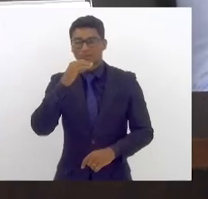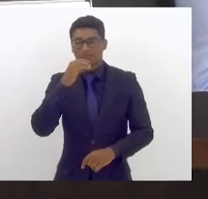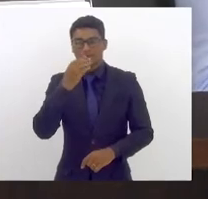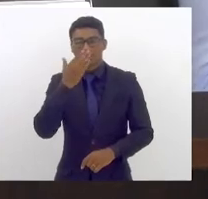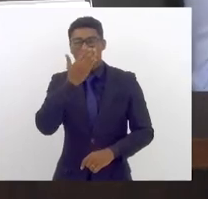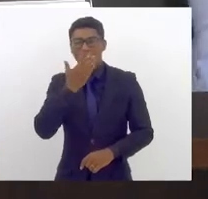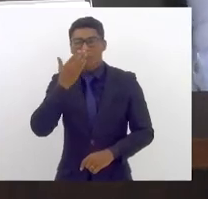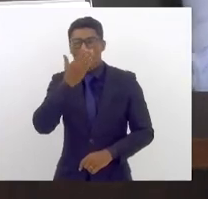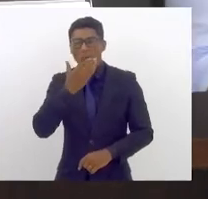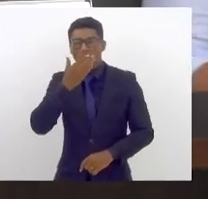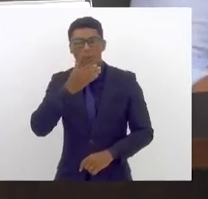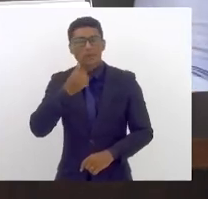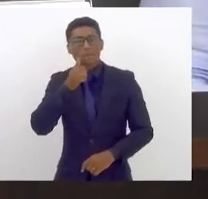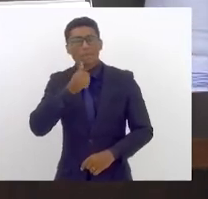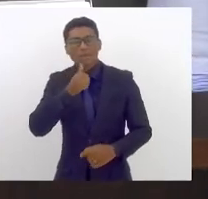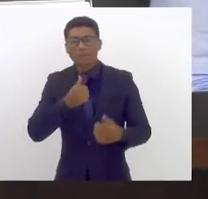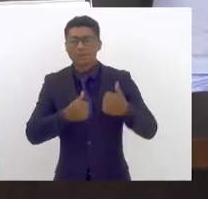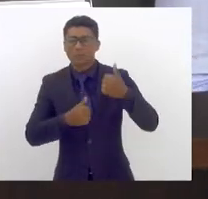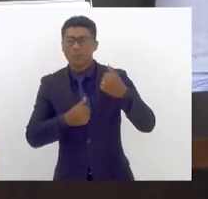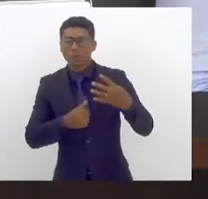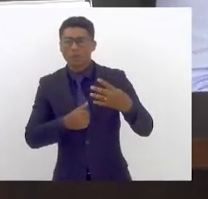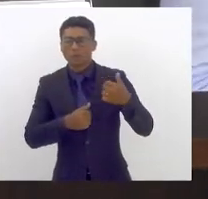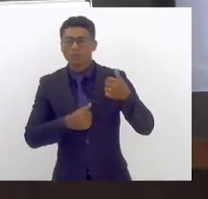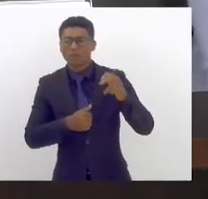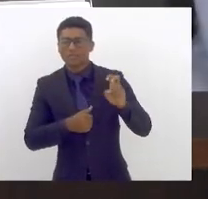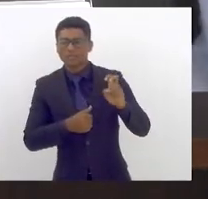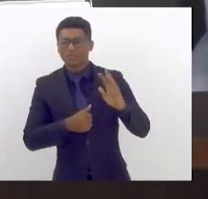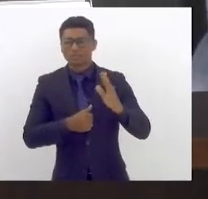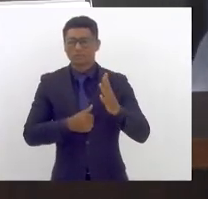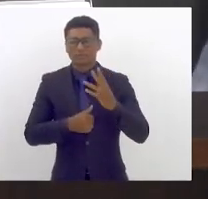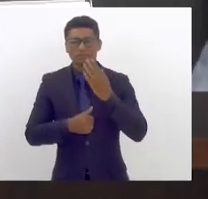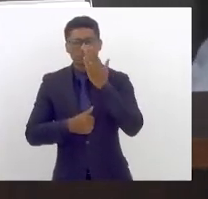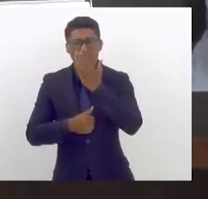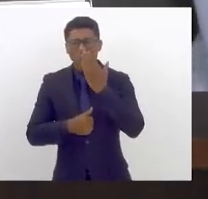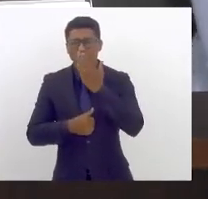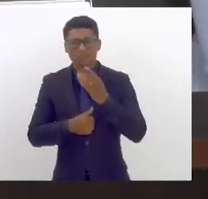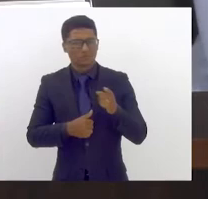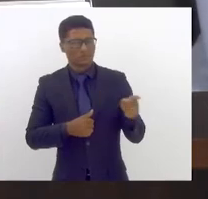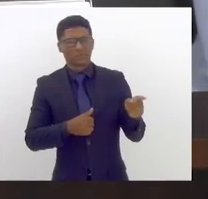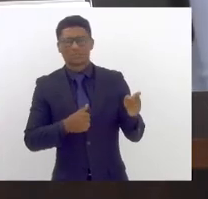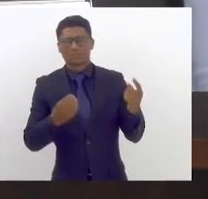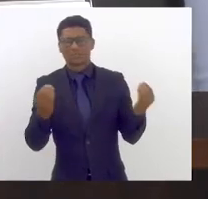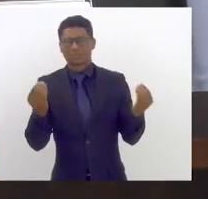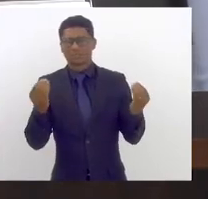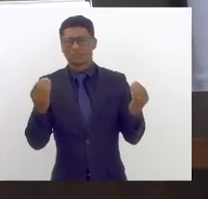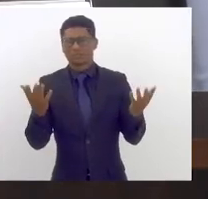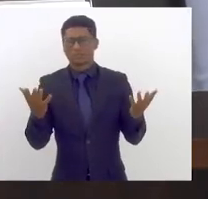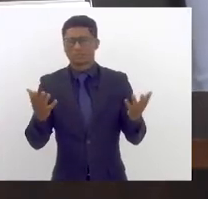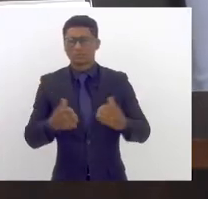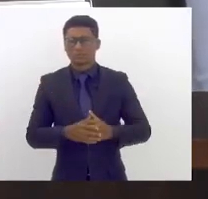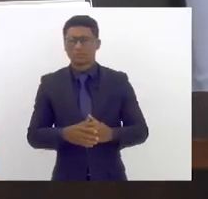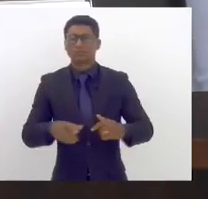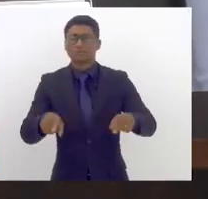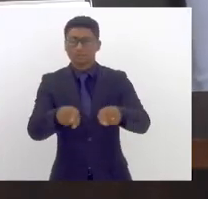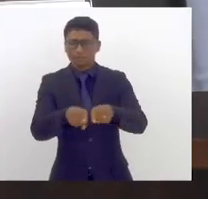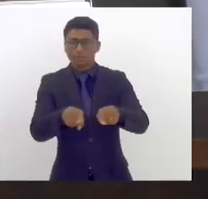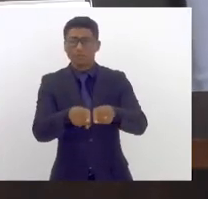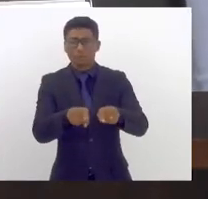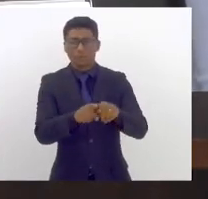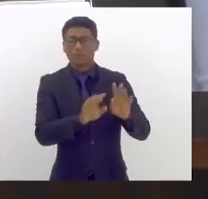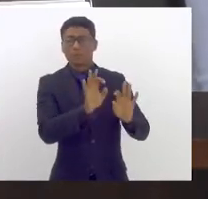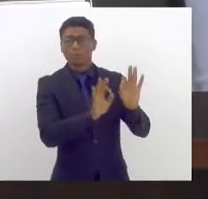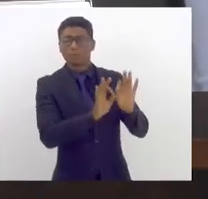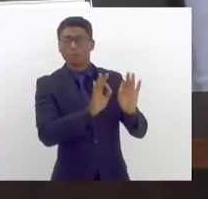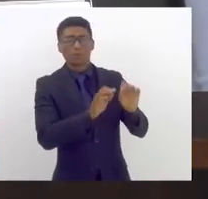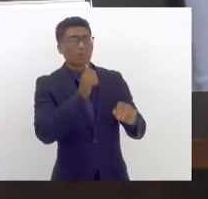de 14 15 anos Isso é um absurdo isso é um absurdo inclusive as organizadoras do projeto